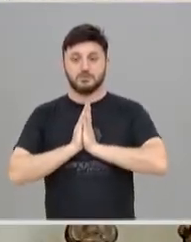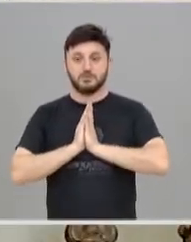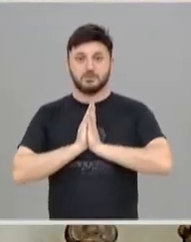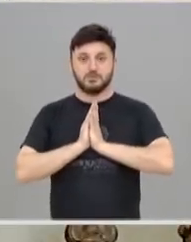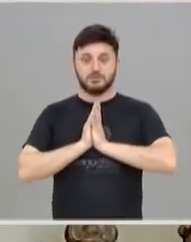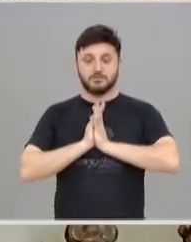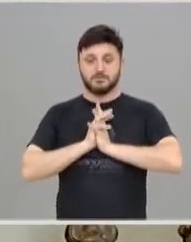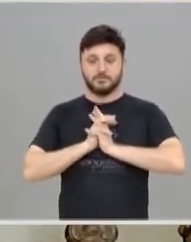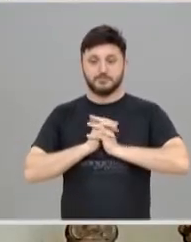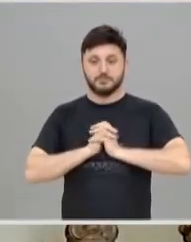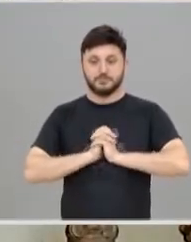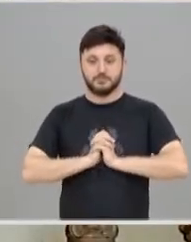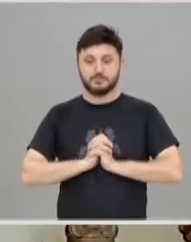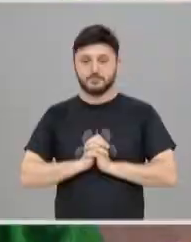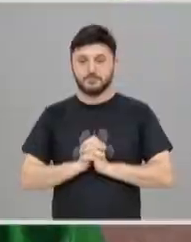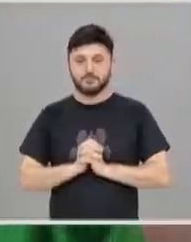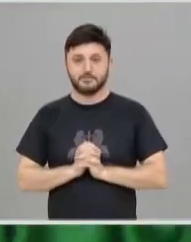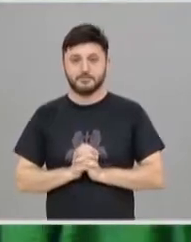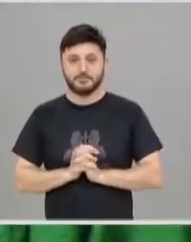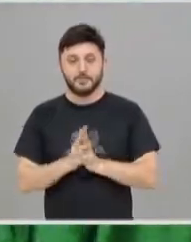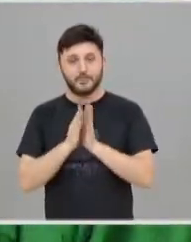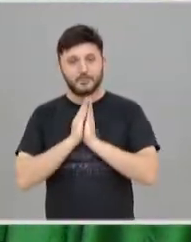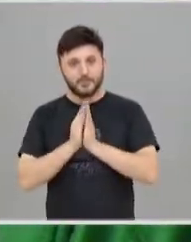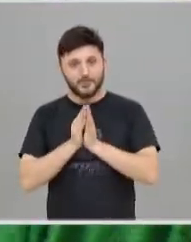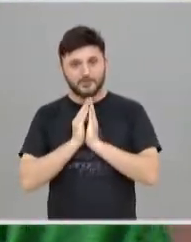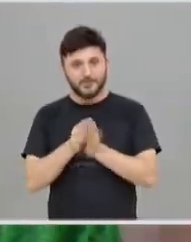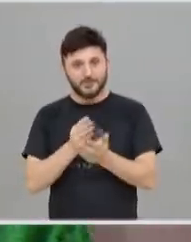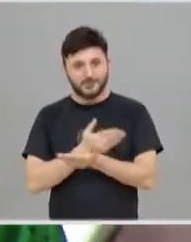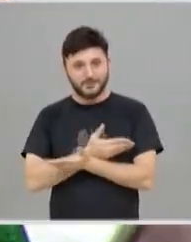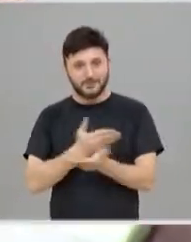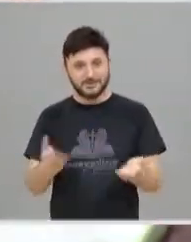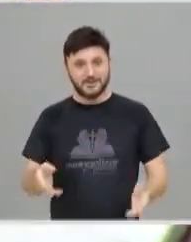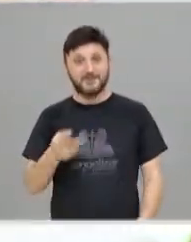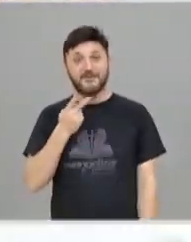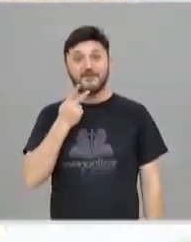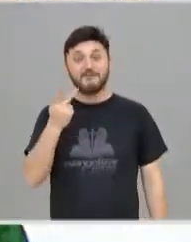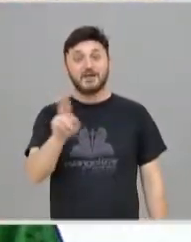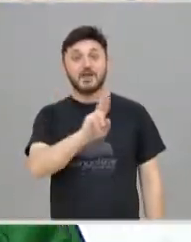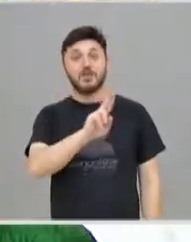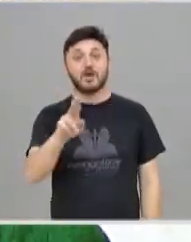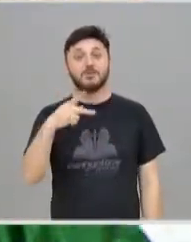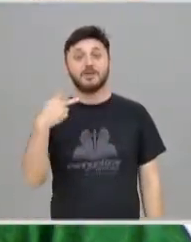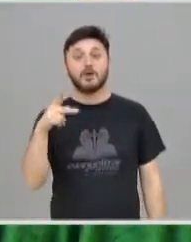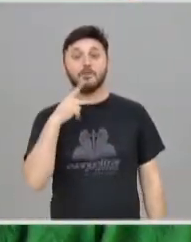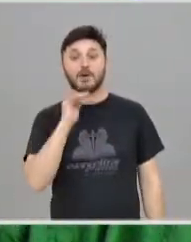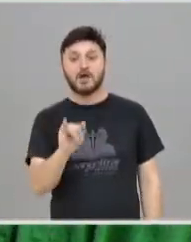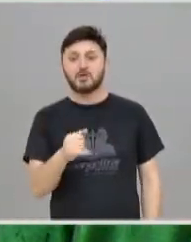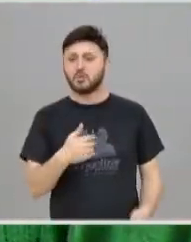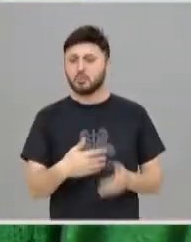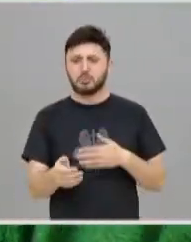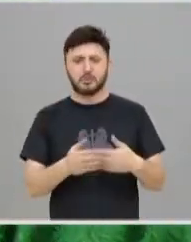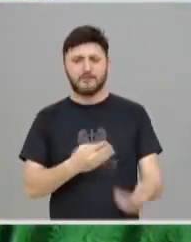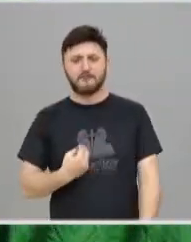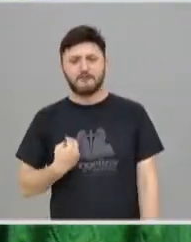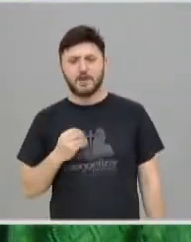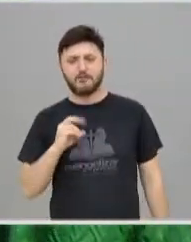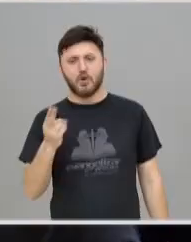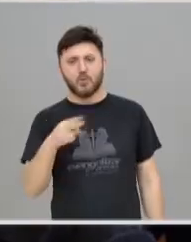Oremos. Por favor, diga o nome do seu pai, vivo ou falecido, eu quero ouvir daqui.